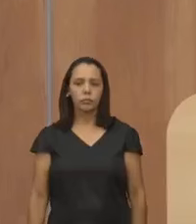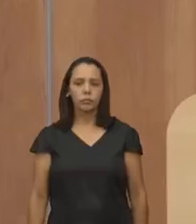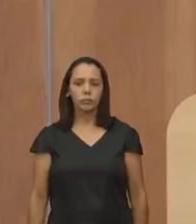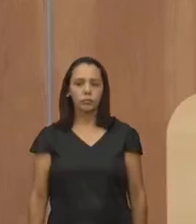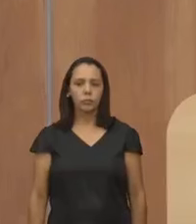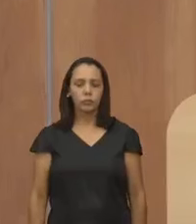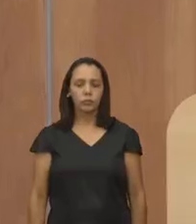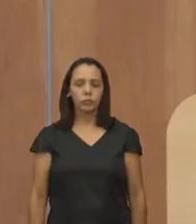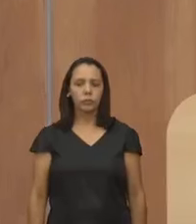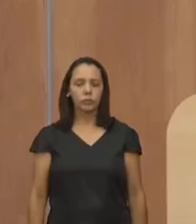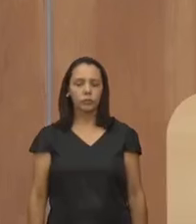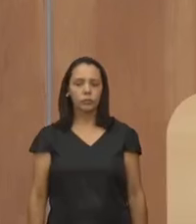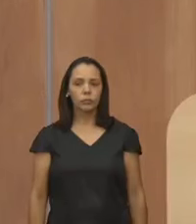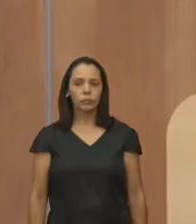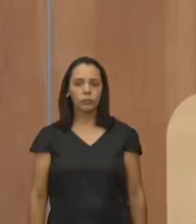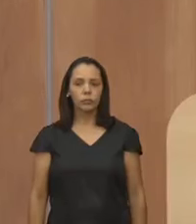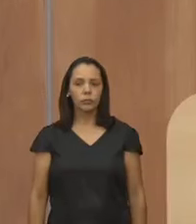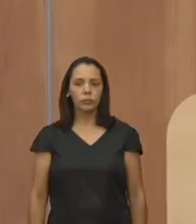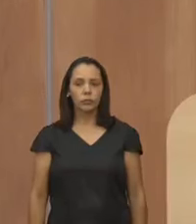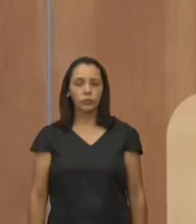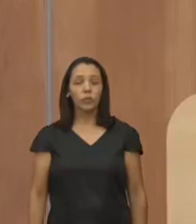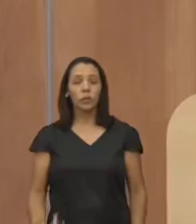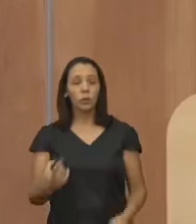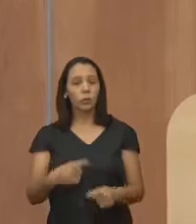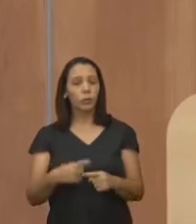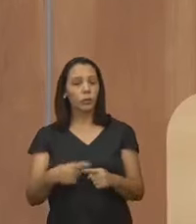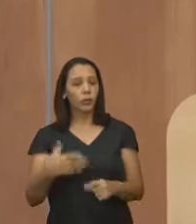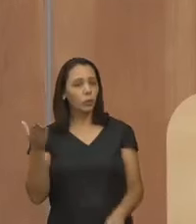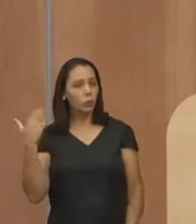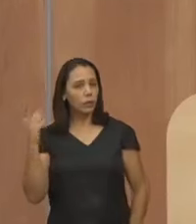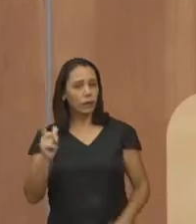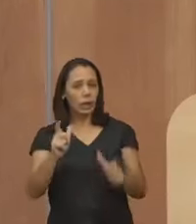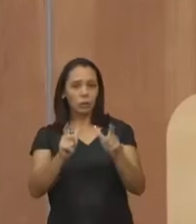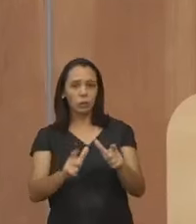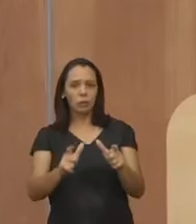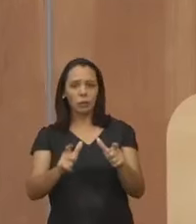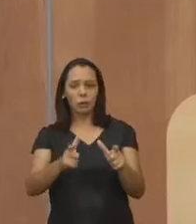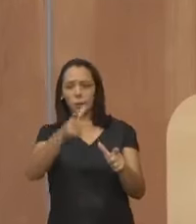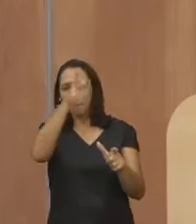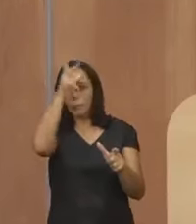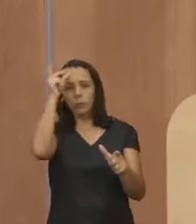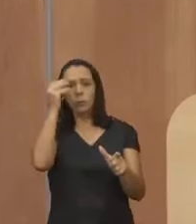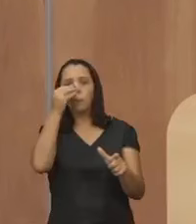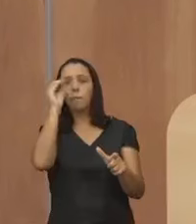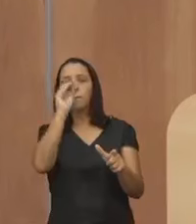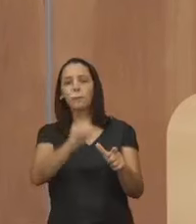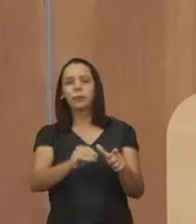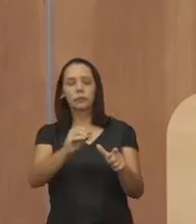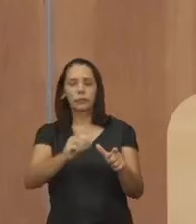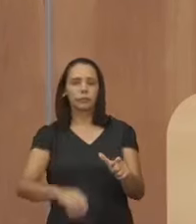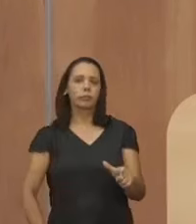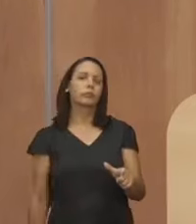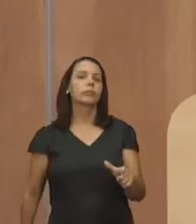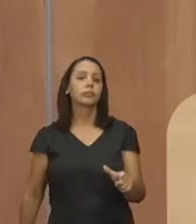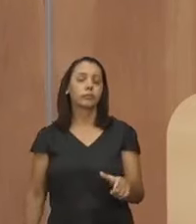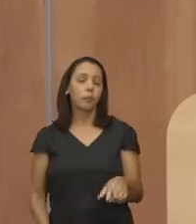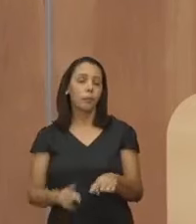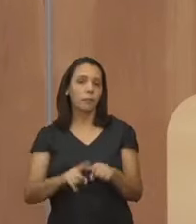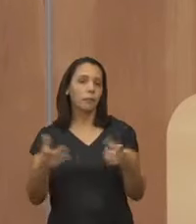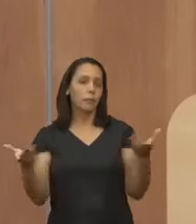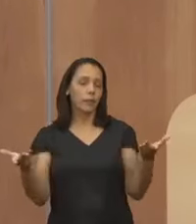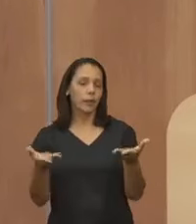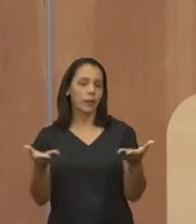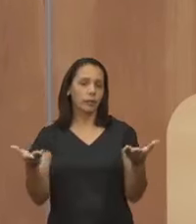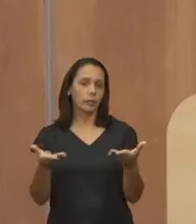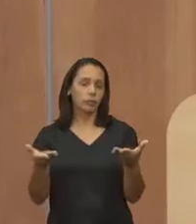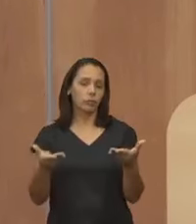deu-se um tempo às costas para aquele local e hoje nós estamos aqui nesta